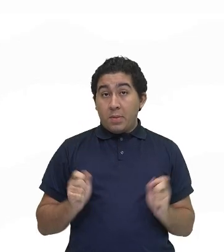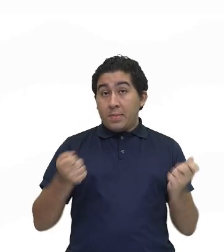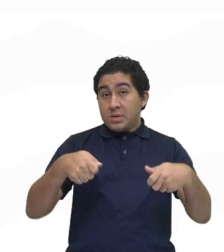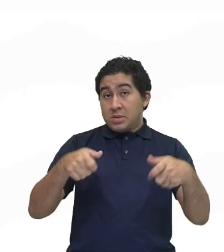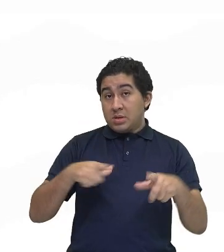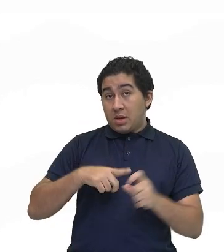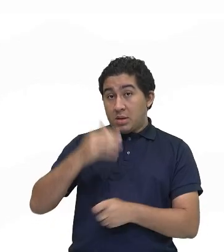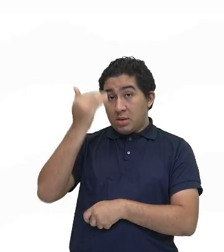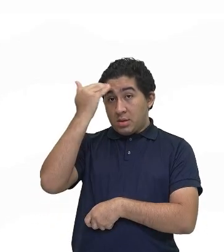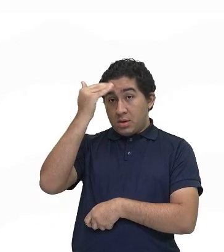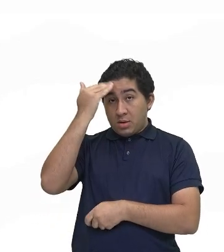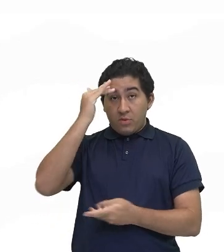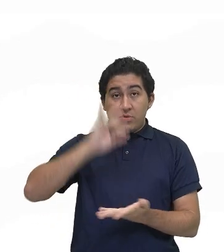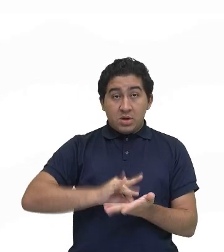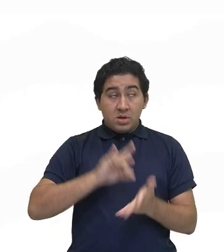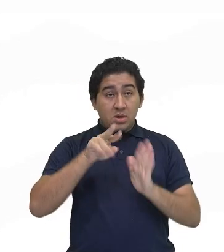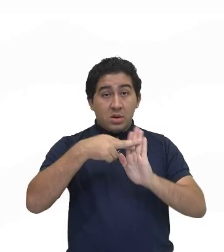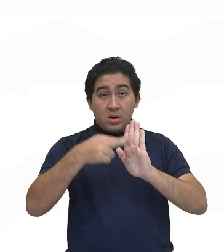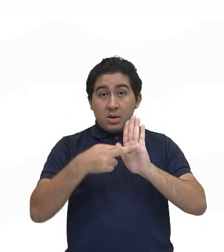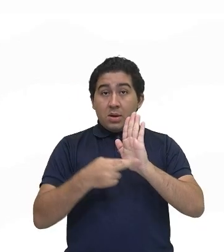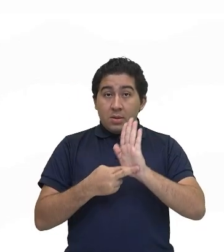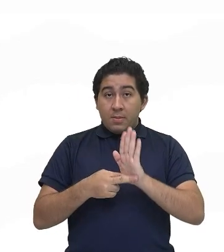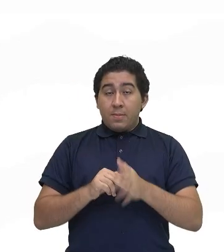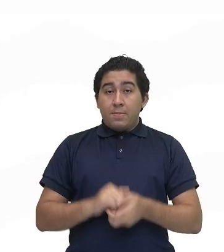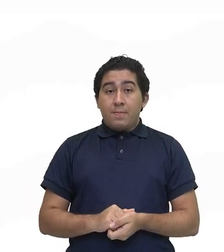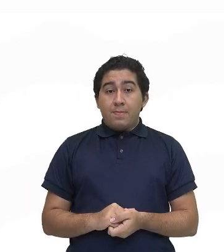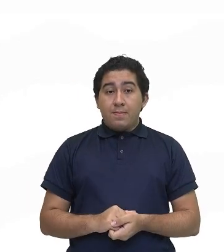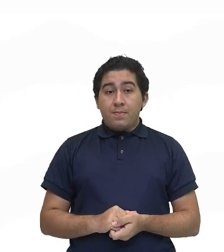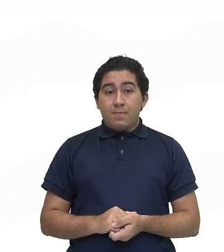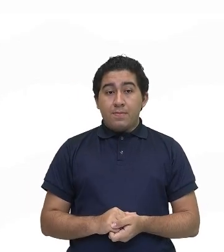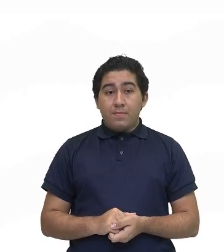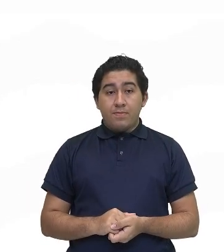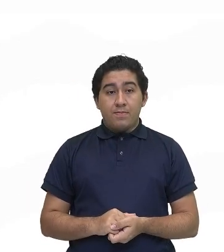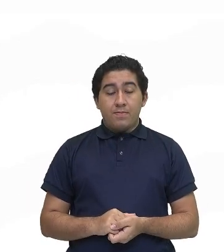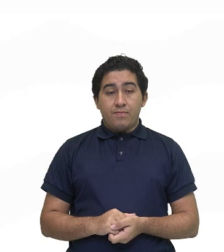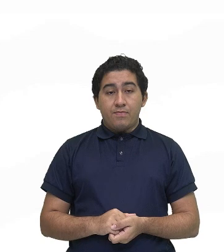precisamos entender a regra. Como temos também o